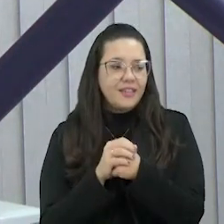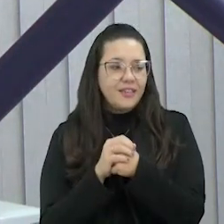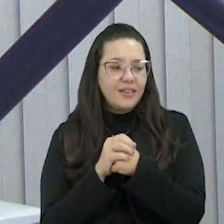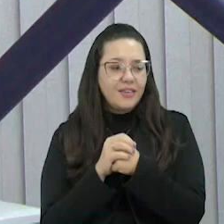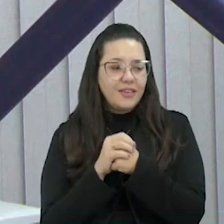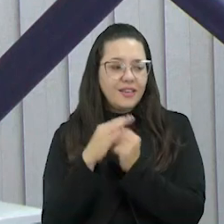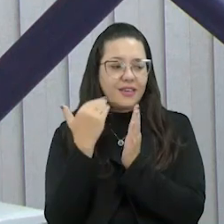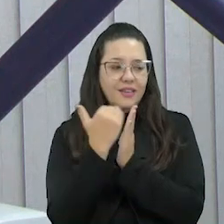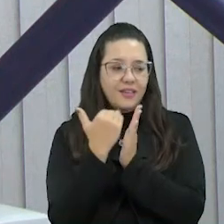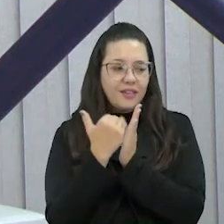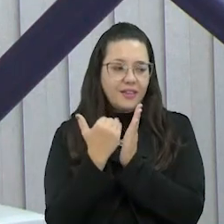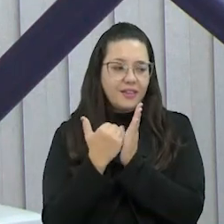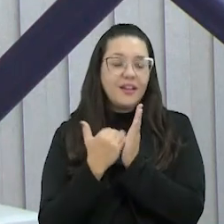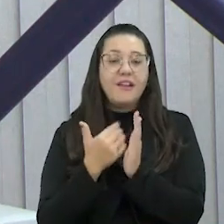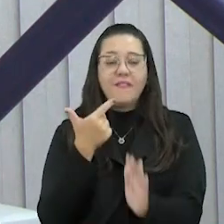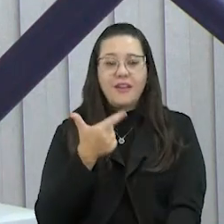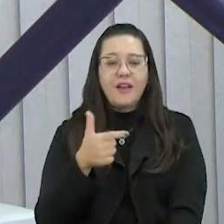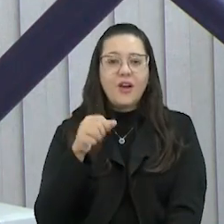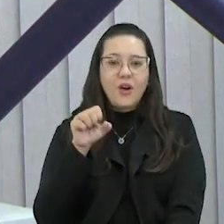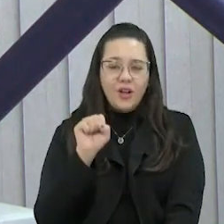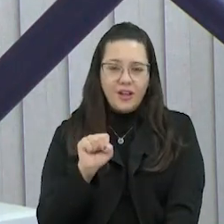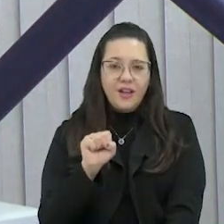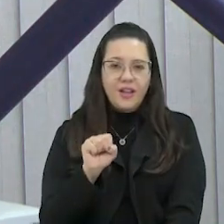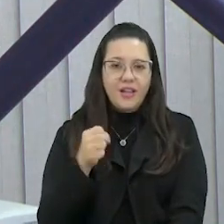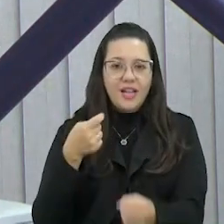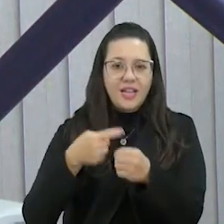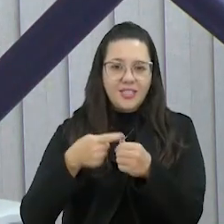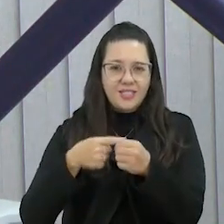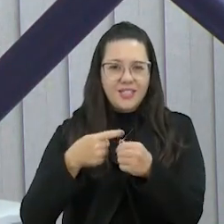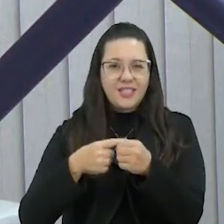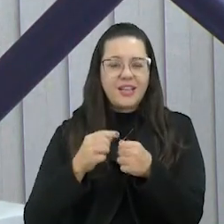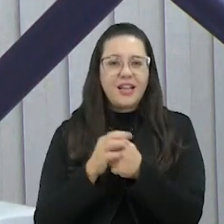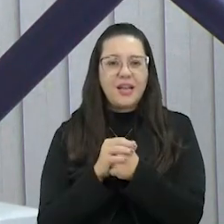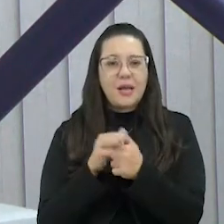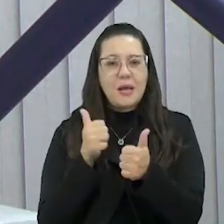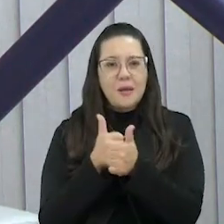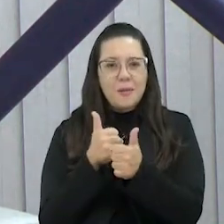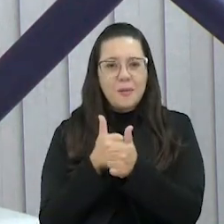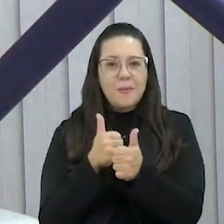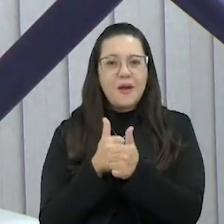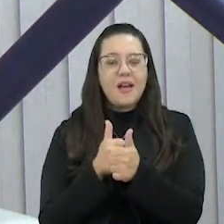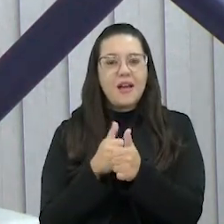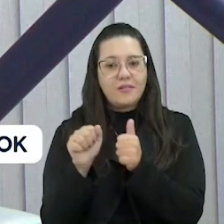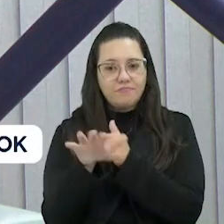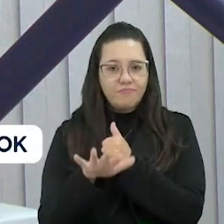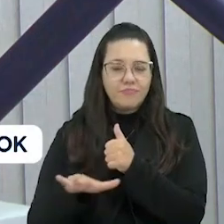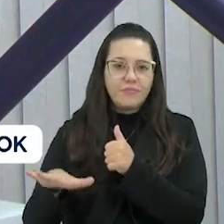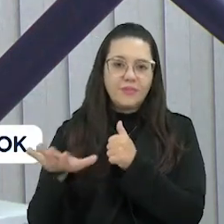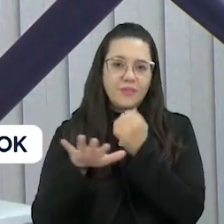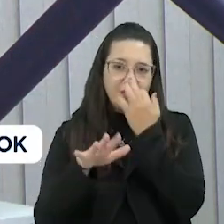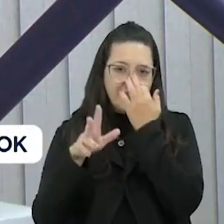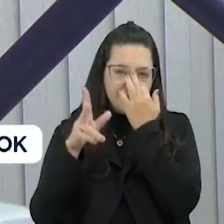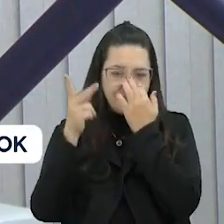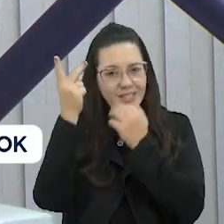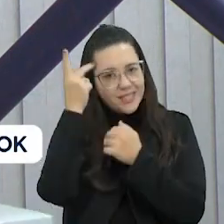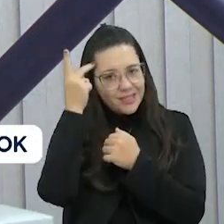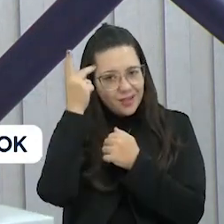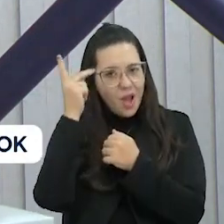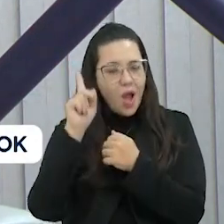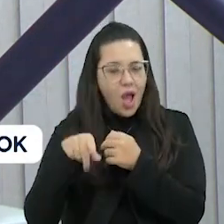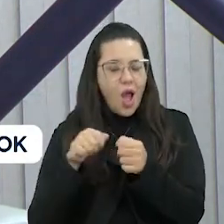no 28º Batalhão, que fica ali na cidade de Tiradentes, Parque do Carmo, Guaianazes, uma região bem complicada de se